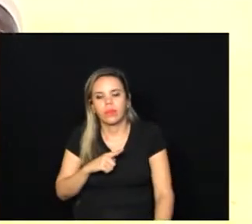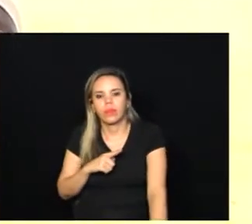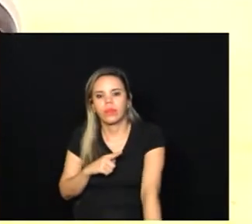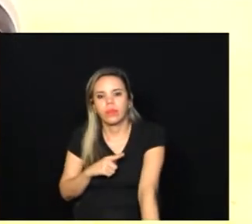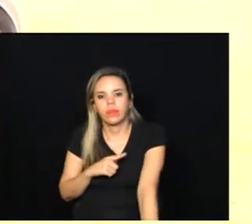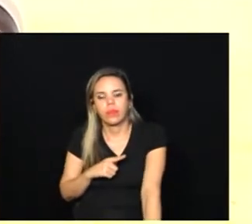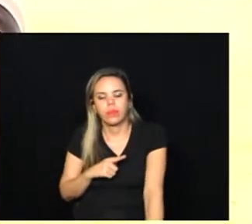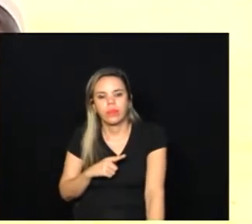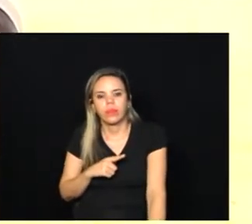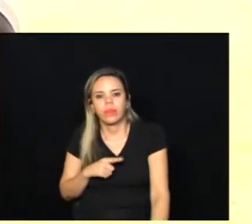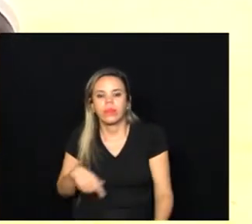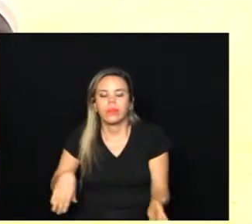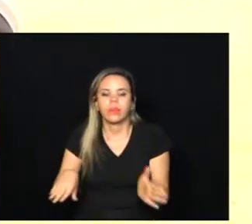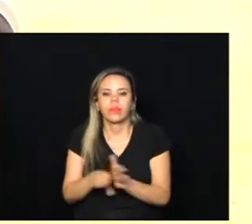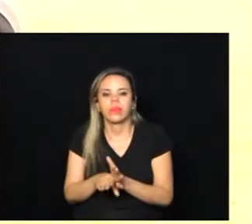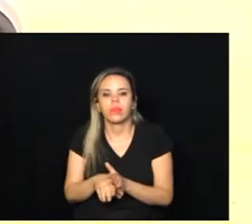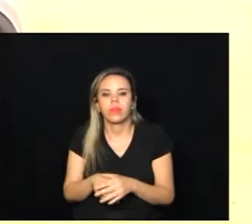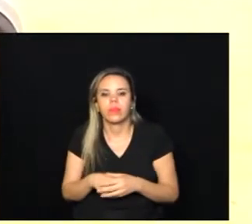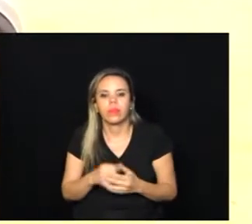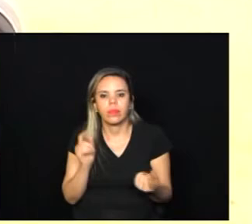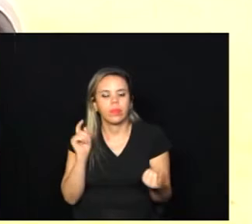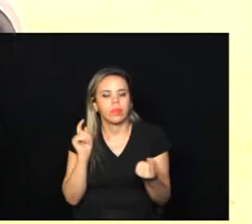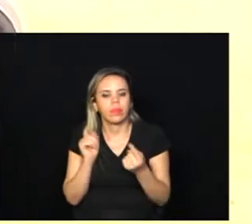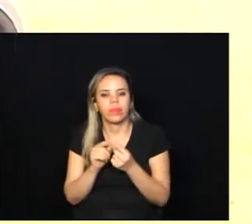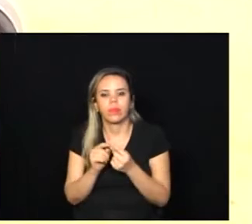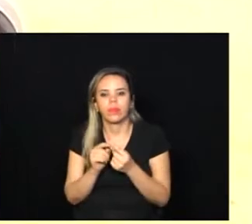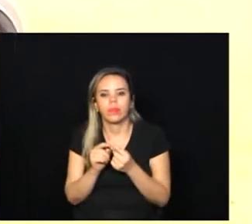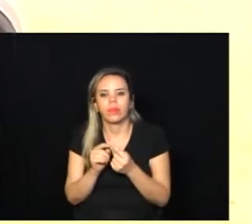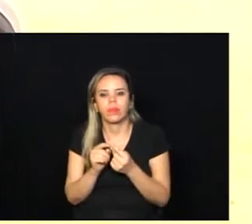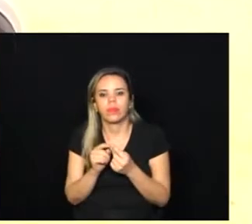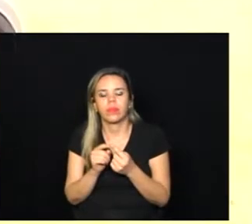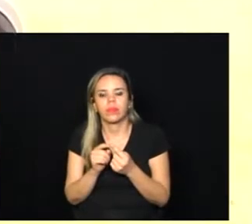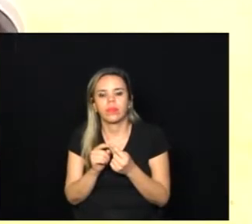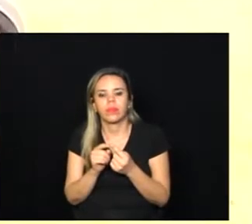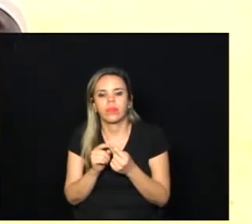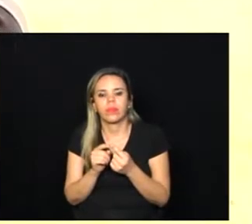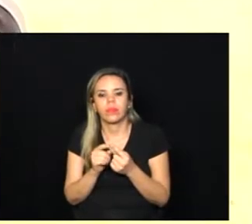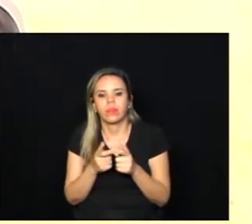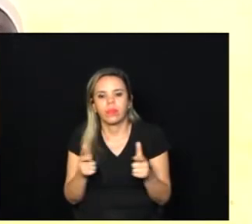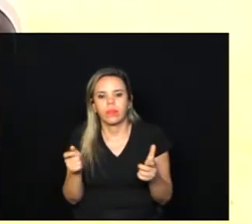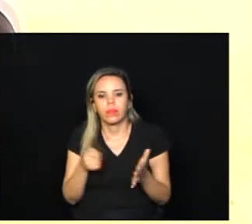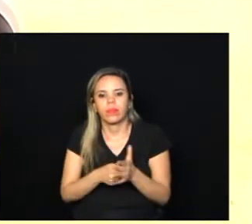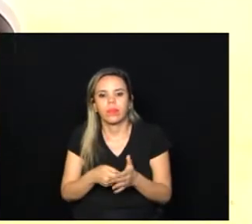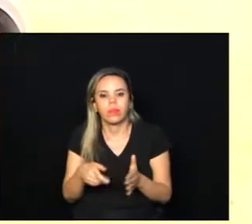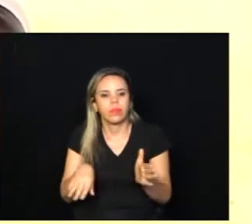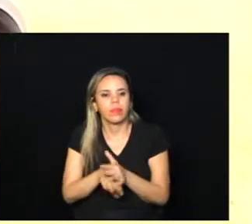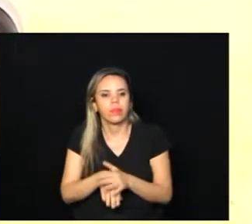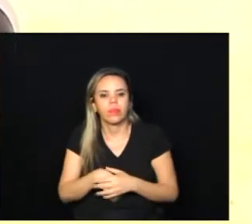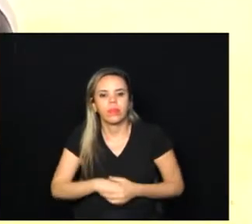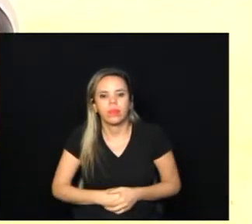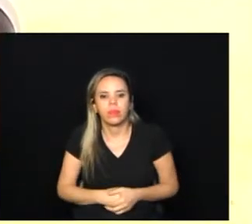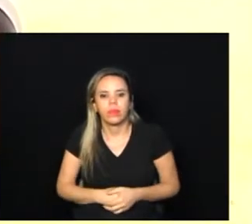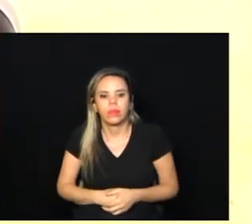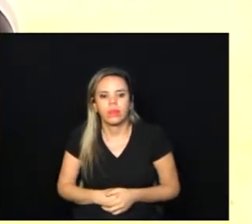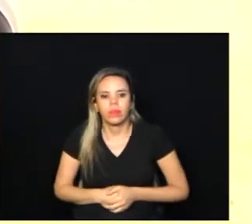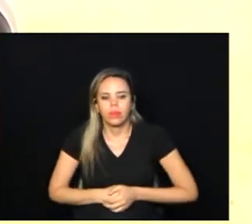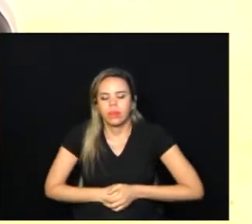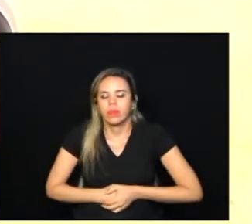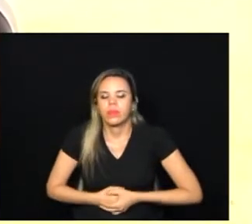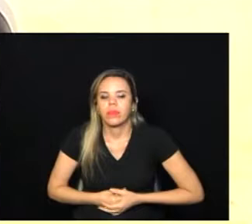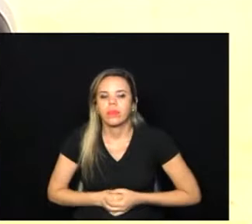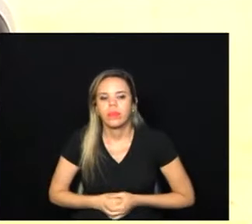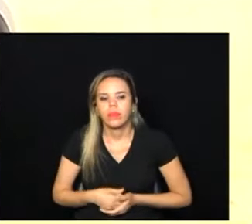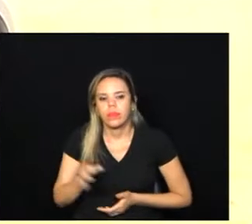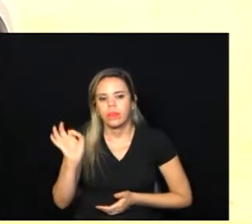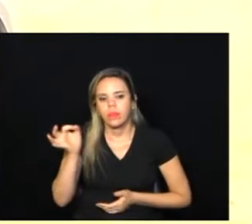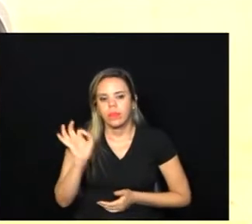Que eles têm para estar chegando no objetivo que eles, com grande luta, chegaram, certo? E eu tenho